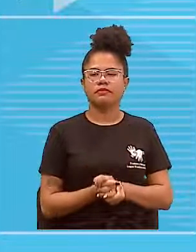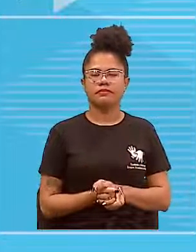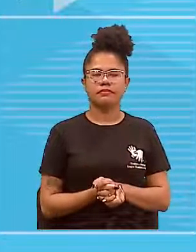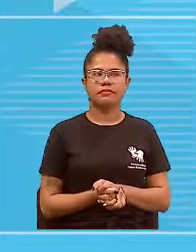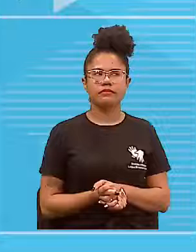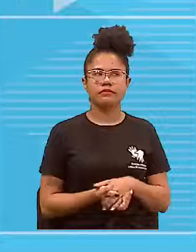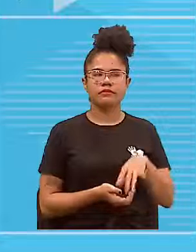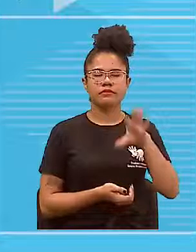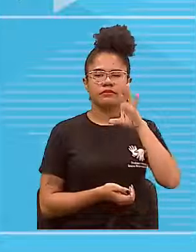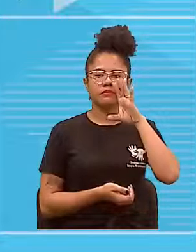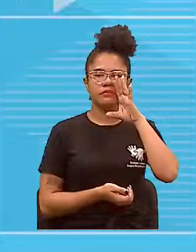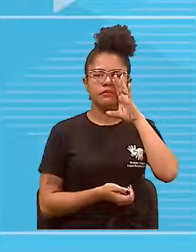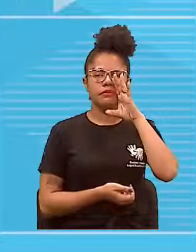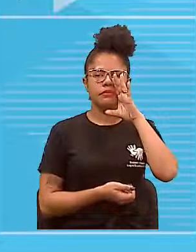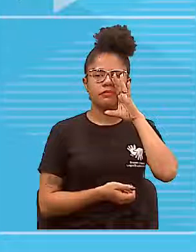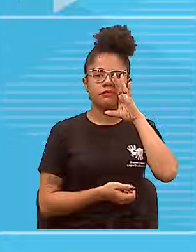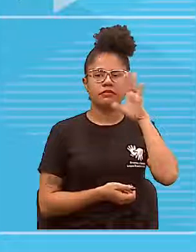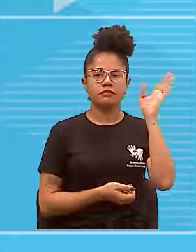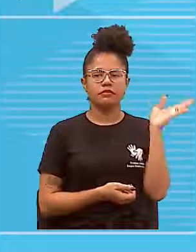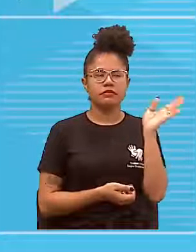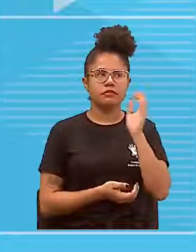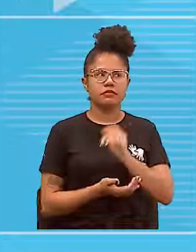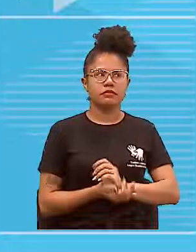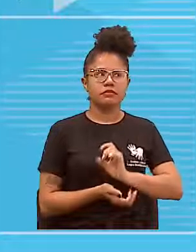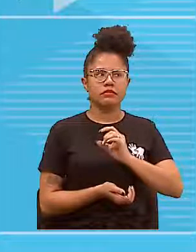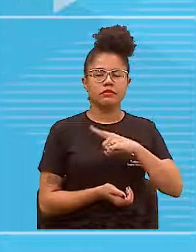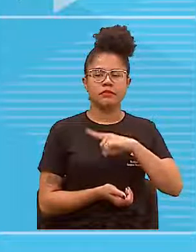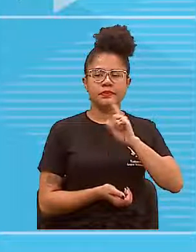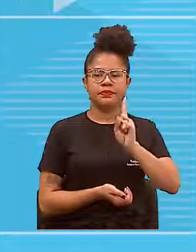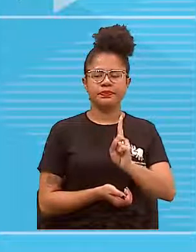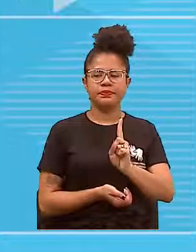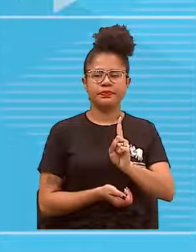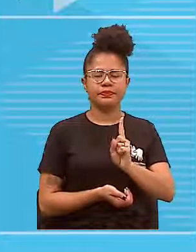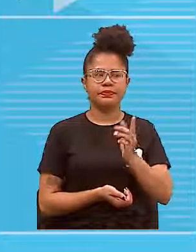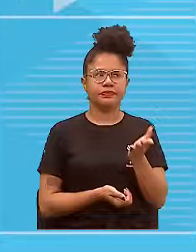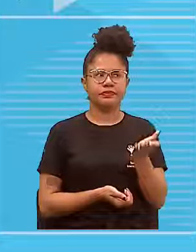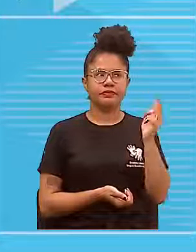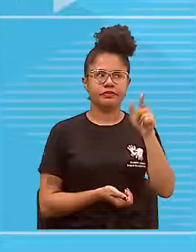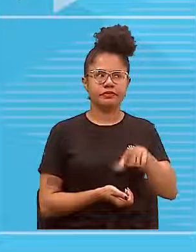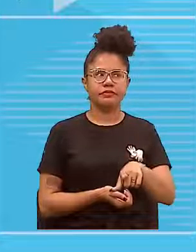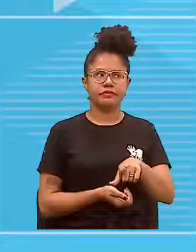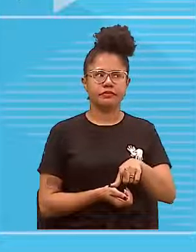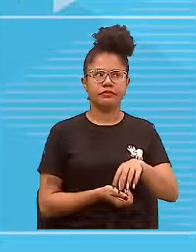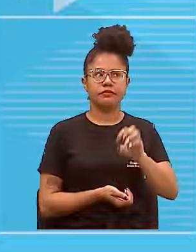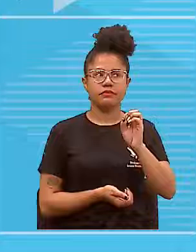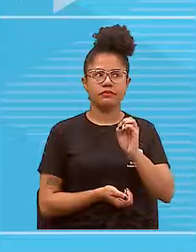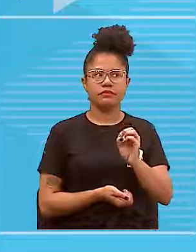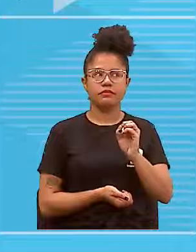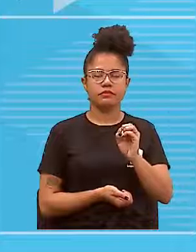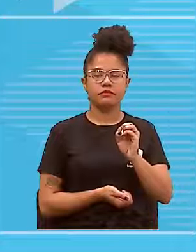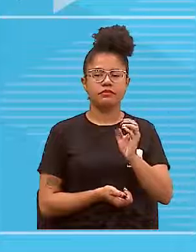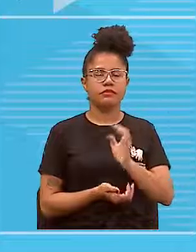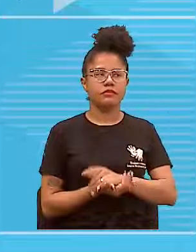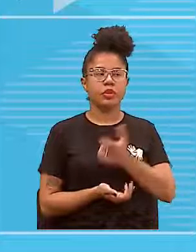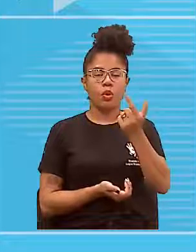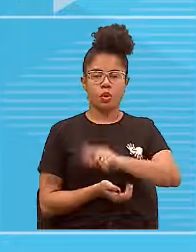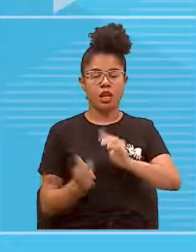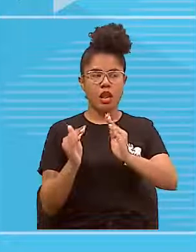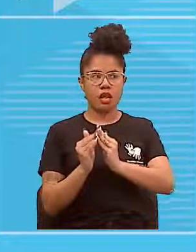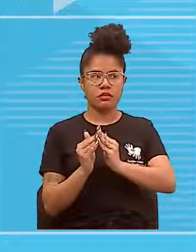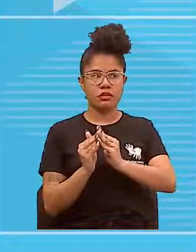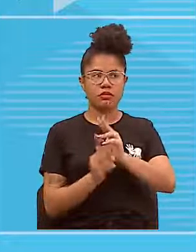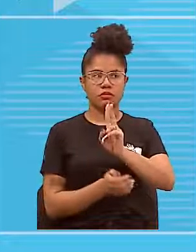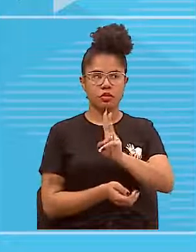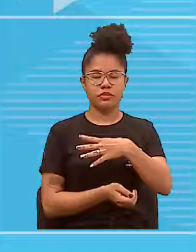que observas, né? Em outra casa tem 1. Aí novamente 0. Aí novamente